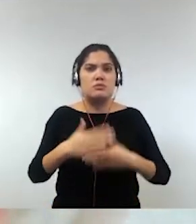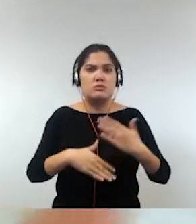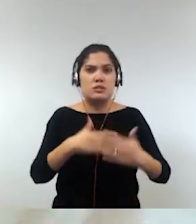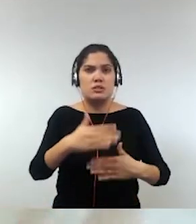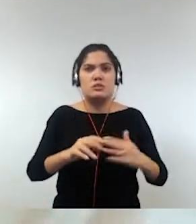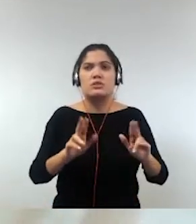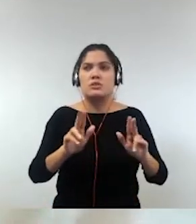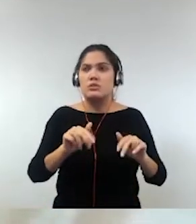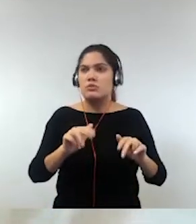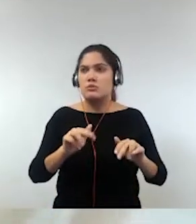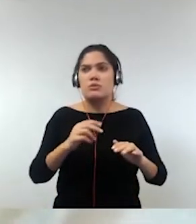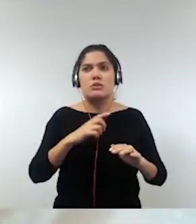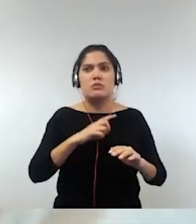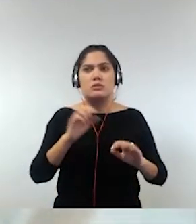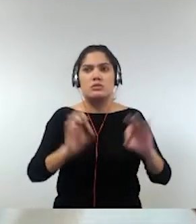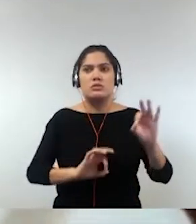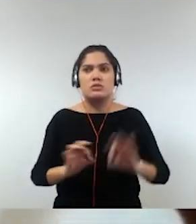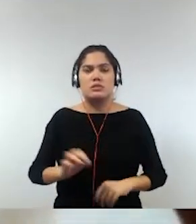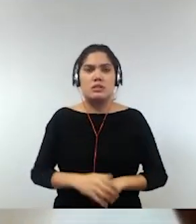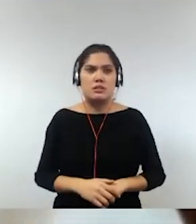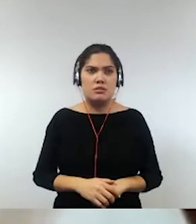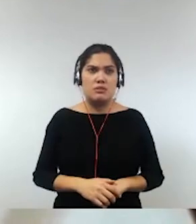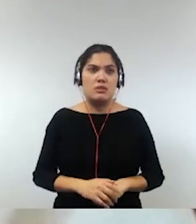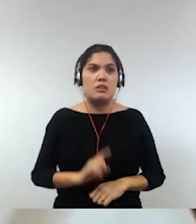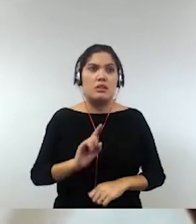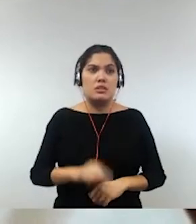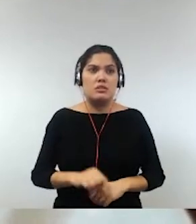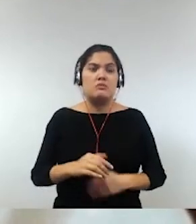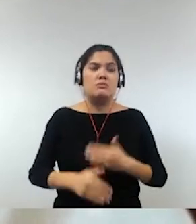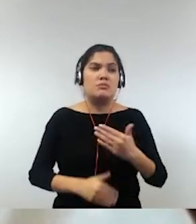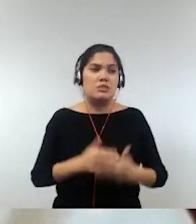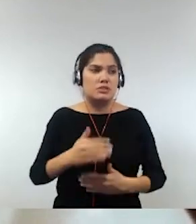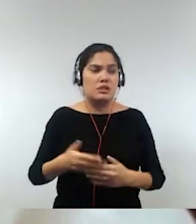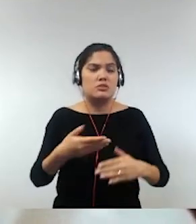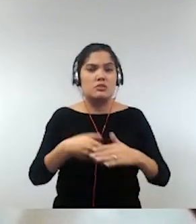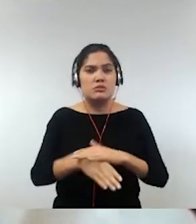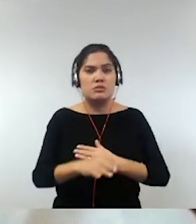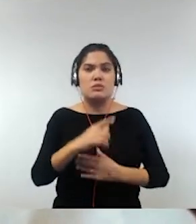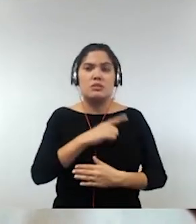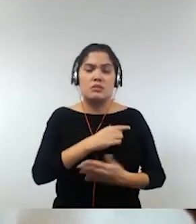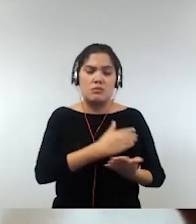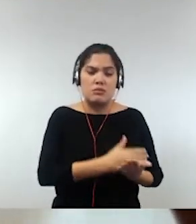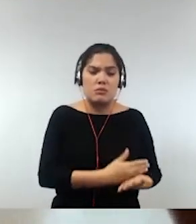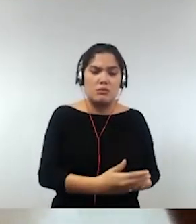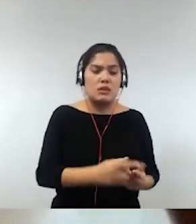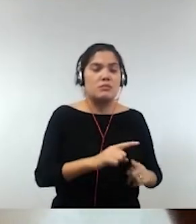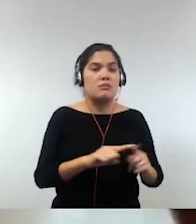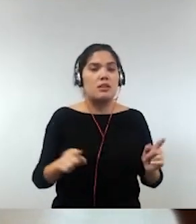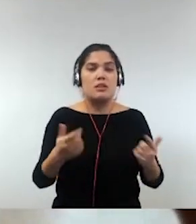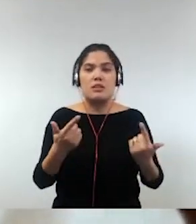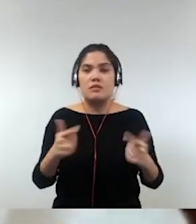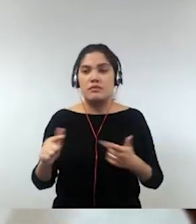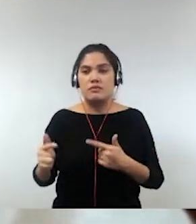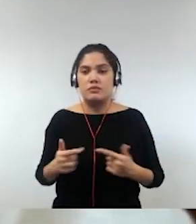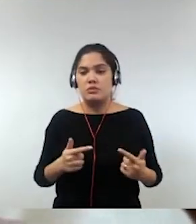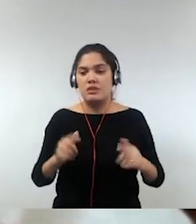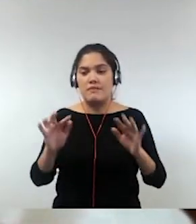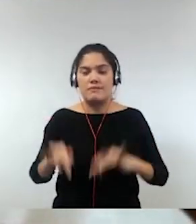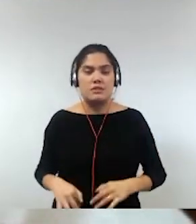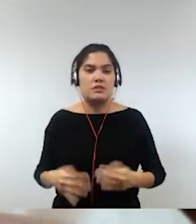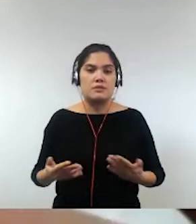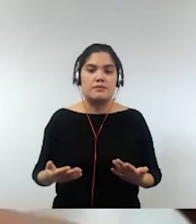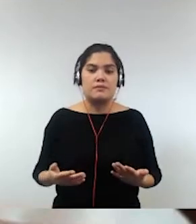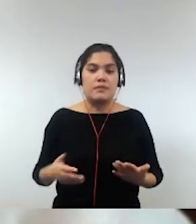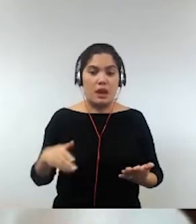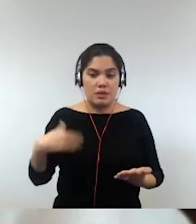nunca pode ser estimado, né? O processo, ele costuma ter um início, mas nunca ter uma data para o fim. No seu